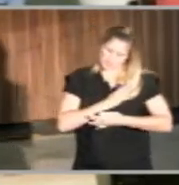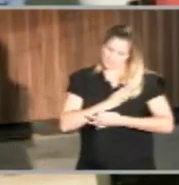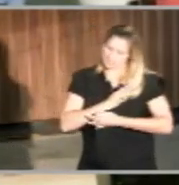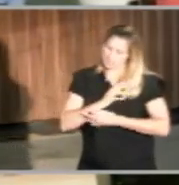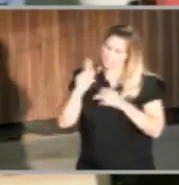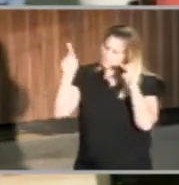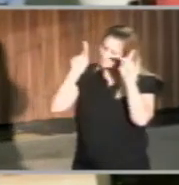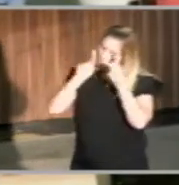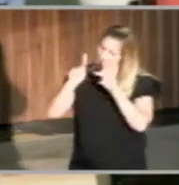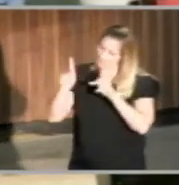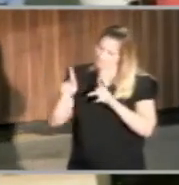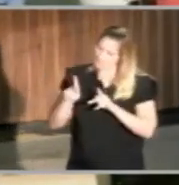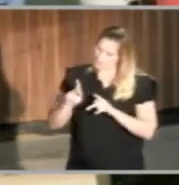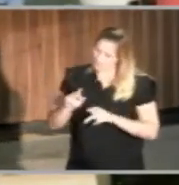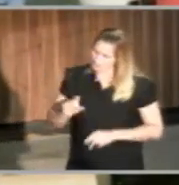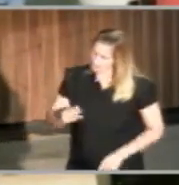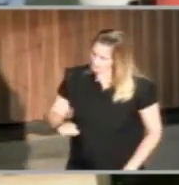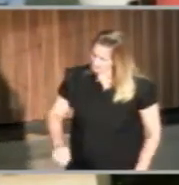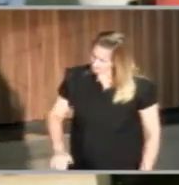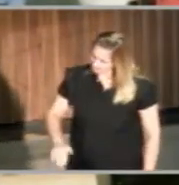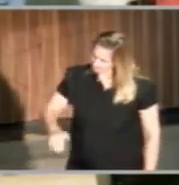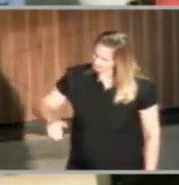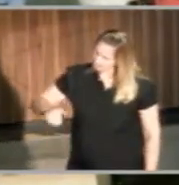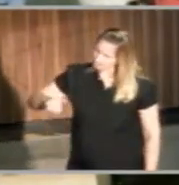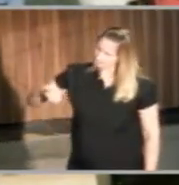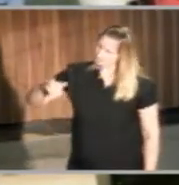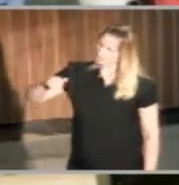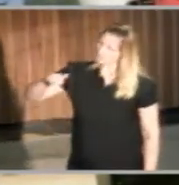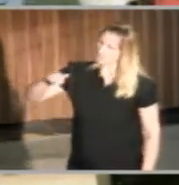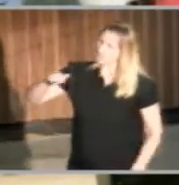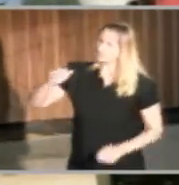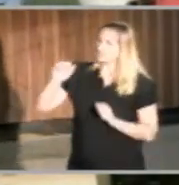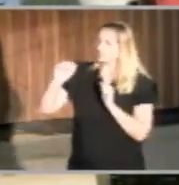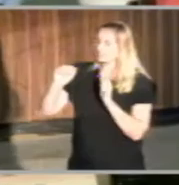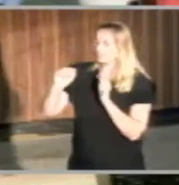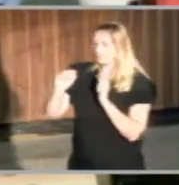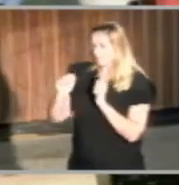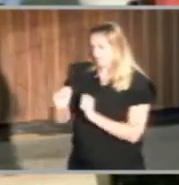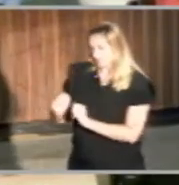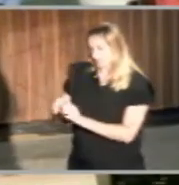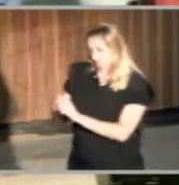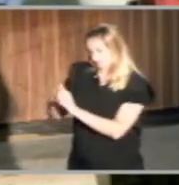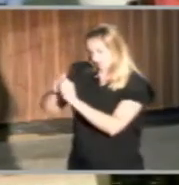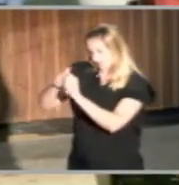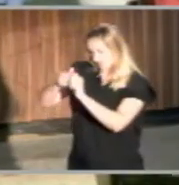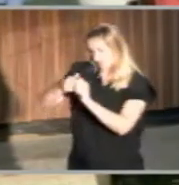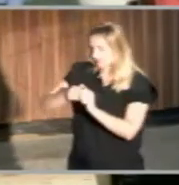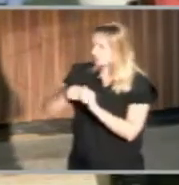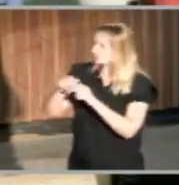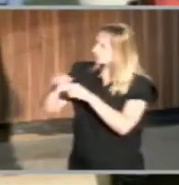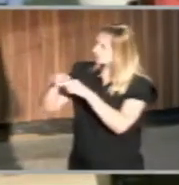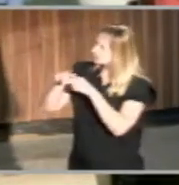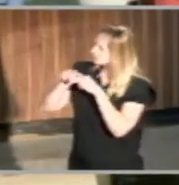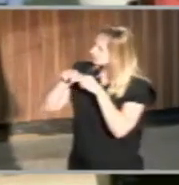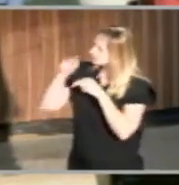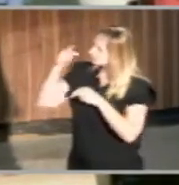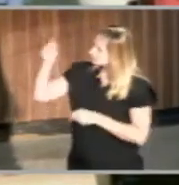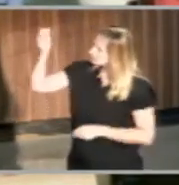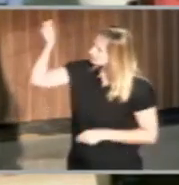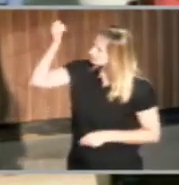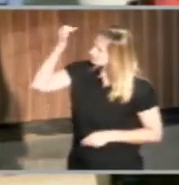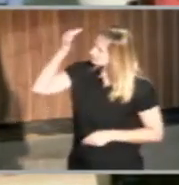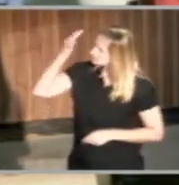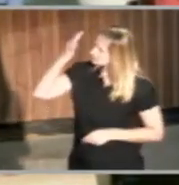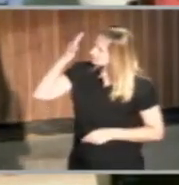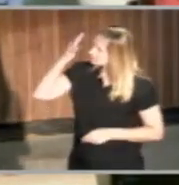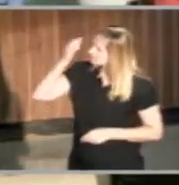ela vá crescendo, Senhor, ela seja, Senhor, conduzida pela tua graça. Eu quero te pedir, Senhor, que ela seja